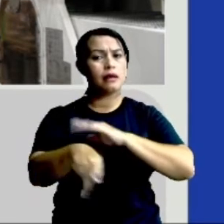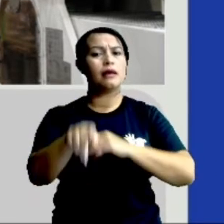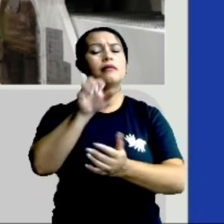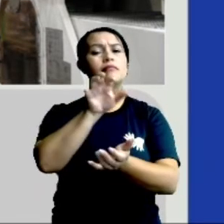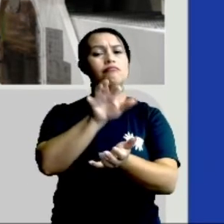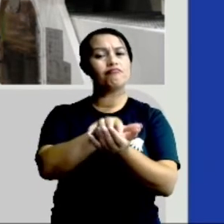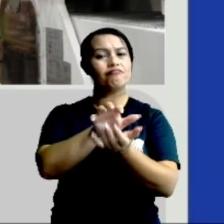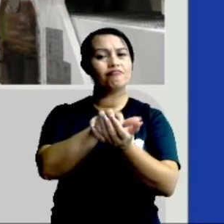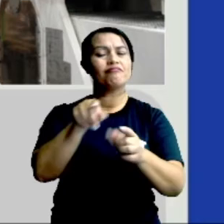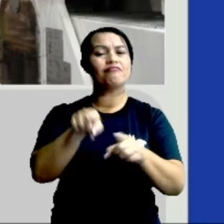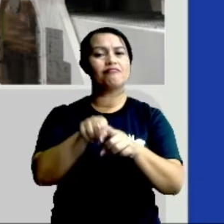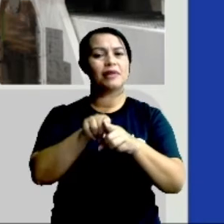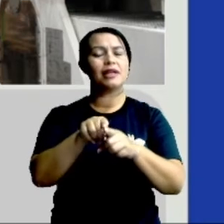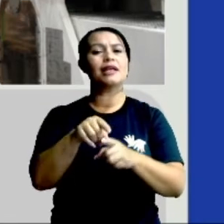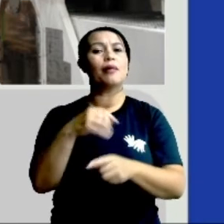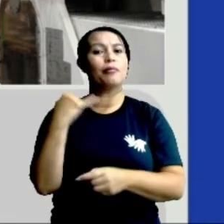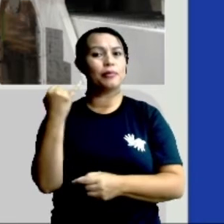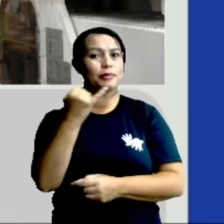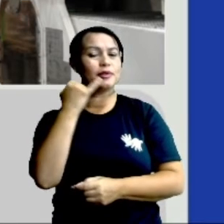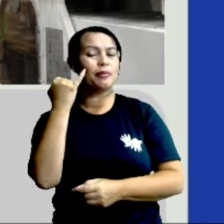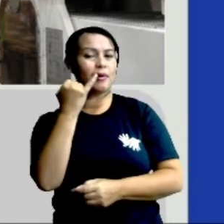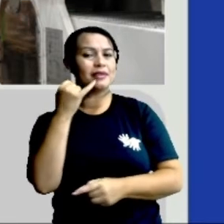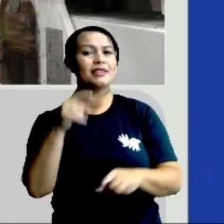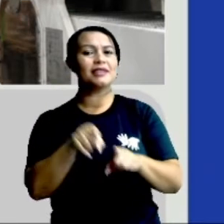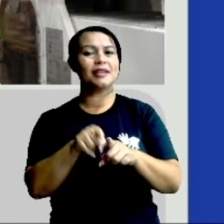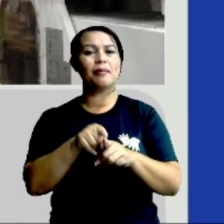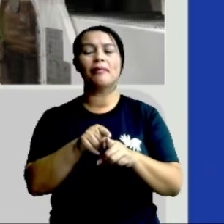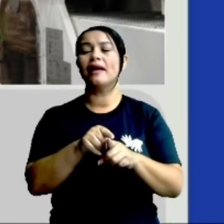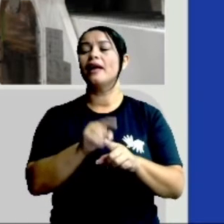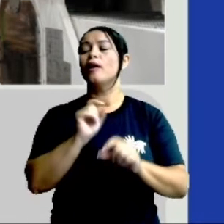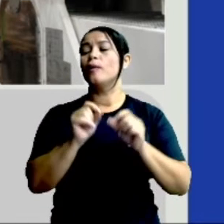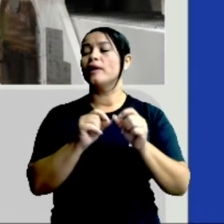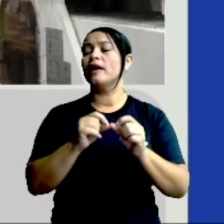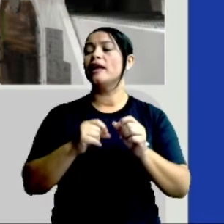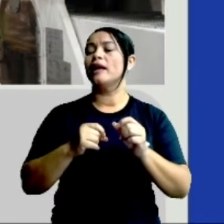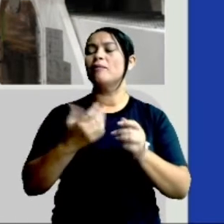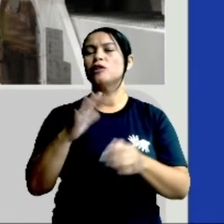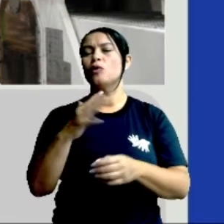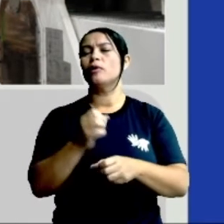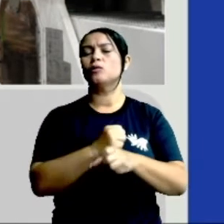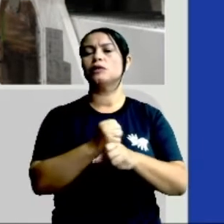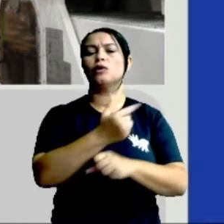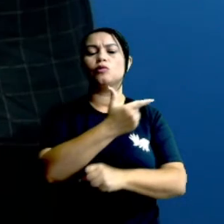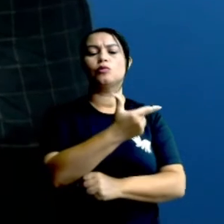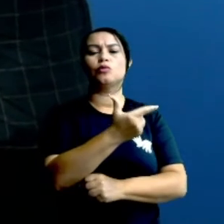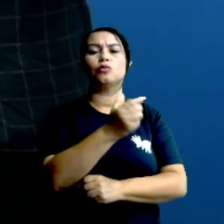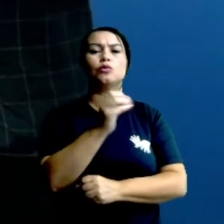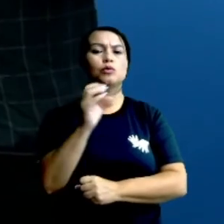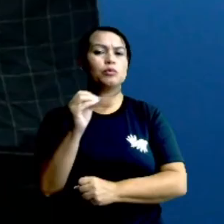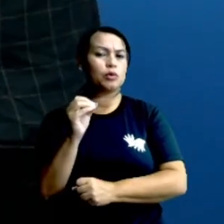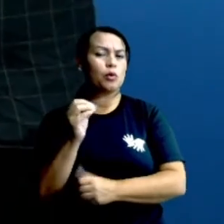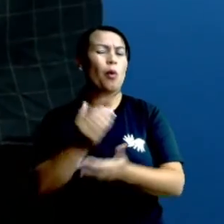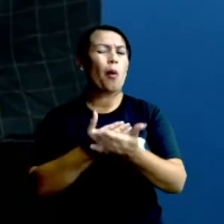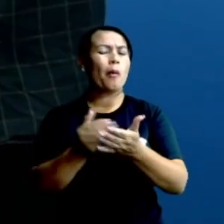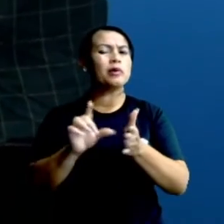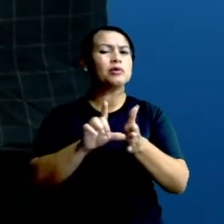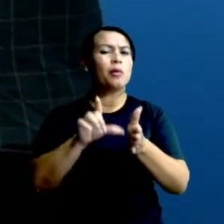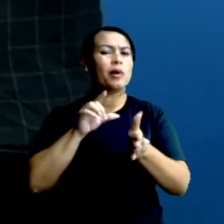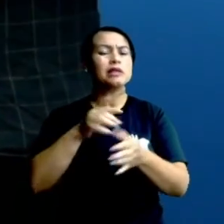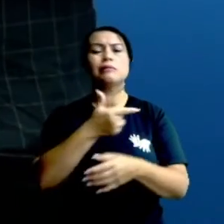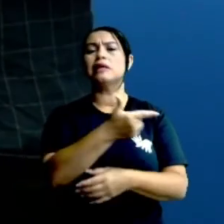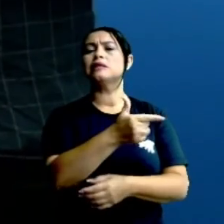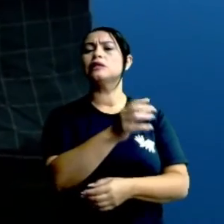complexo portuário industrial importante, que se desenvolveu muito, sobretudo a partir dos anos 2000, tá? Mas isso começou antes, mas nos